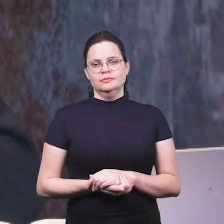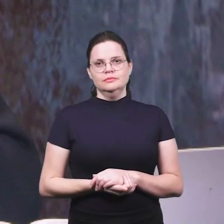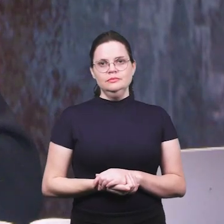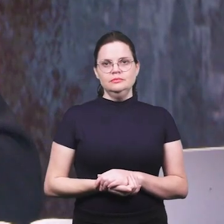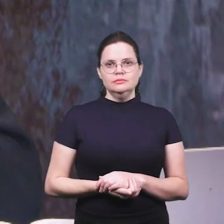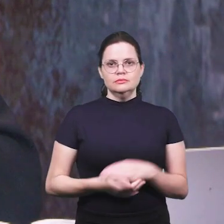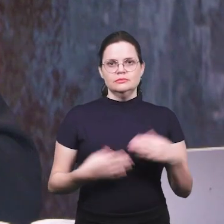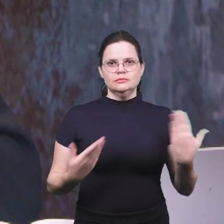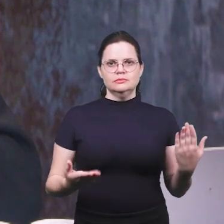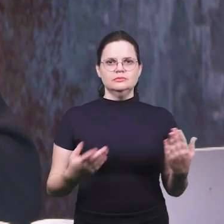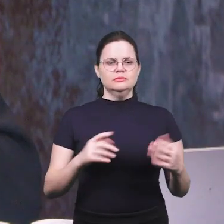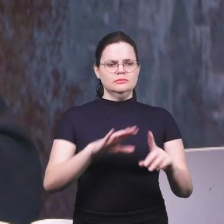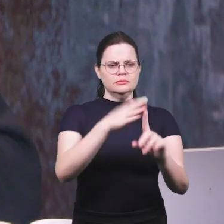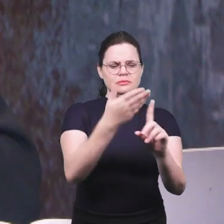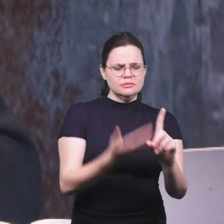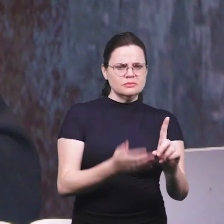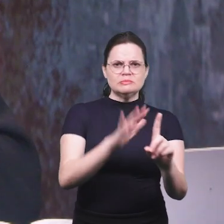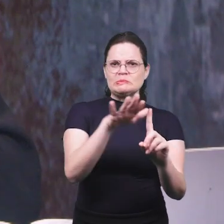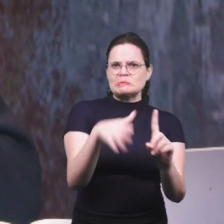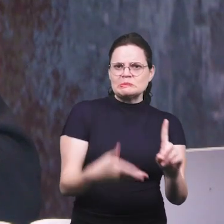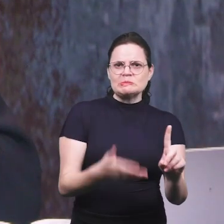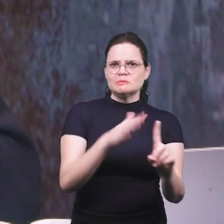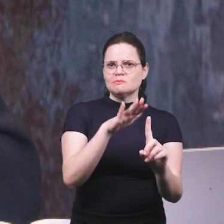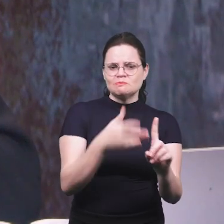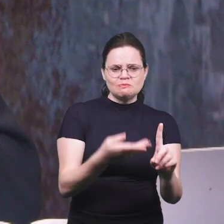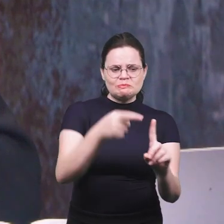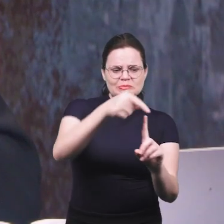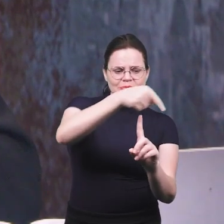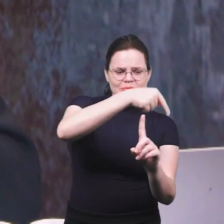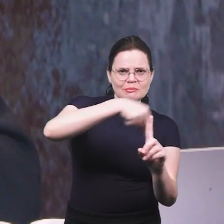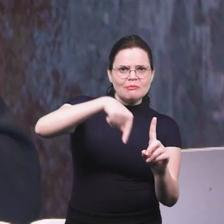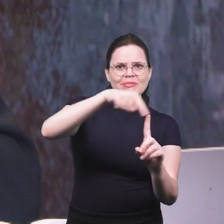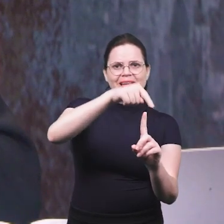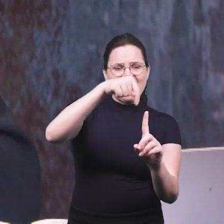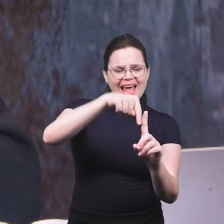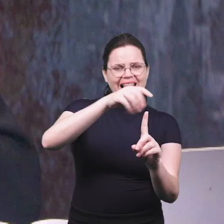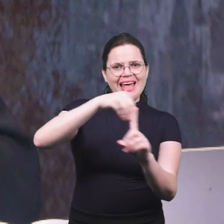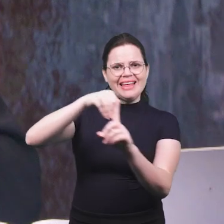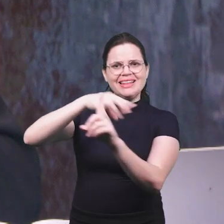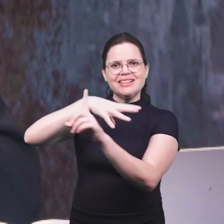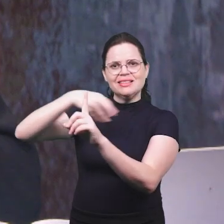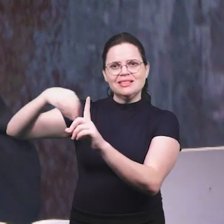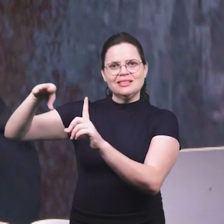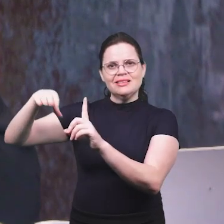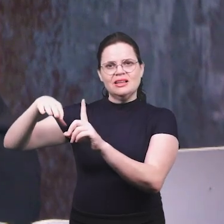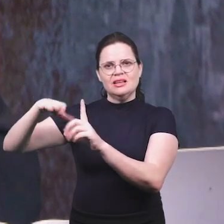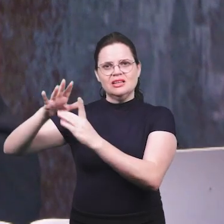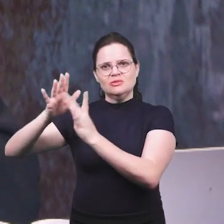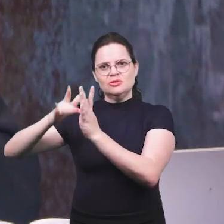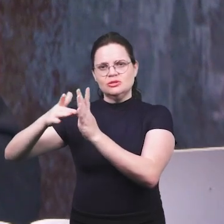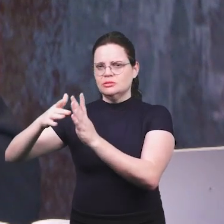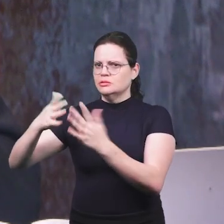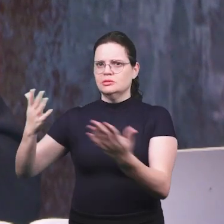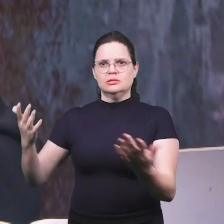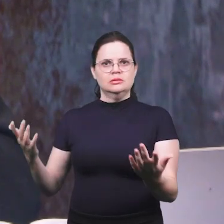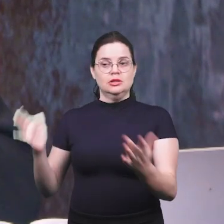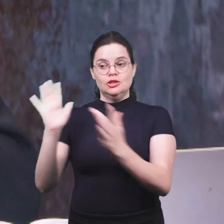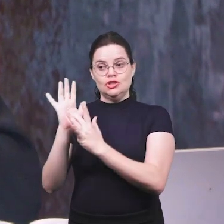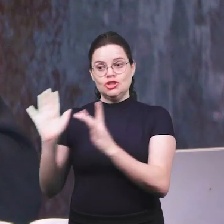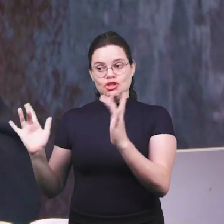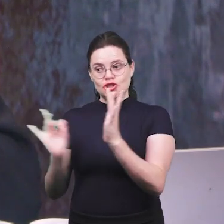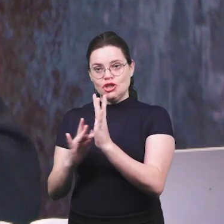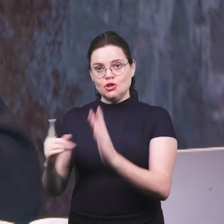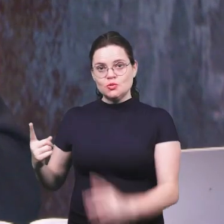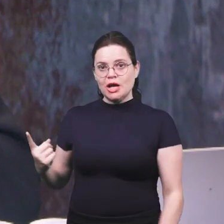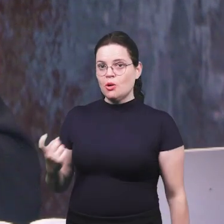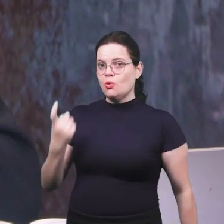atribuir a Maria tanto prestígio a ponto de ser intercessor, mediador. Só um mediador que é Jesus, não tem outro mediador. Não